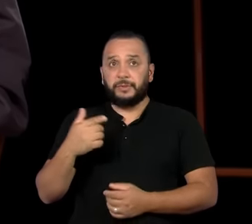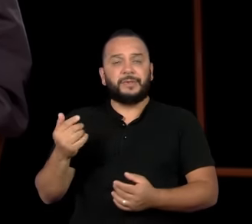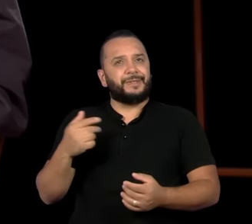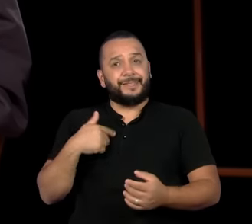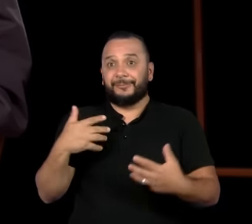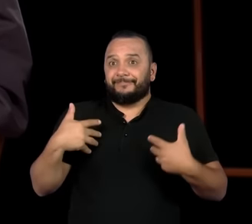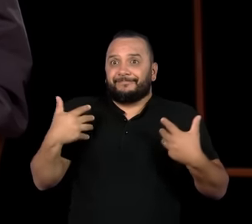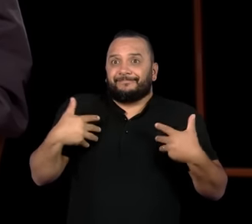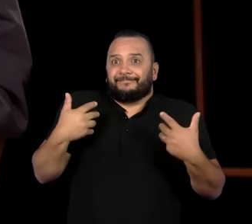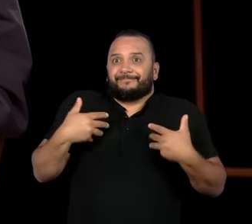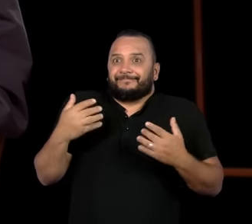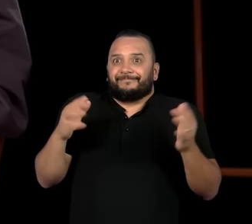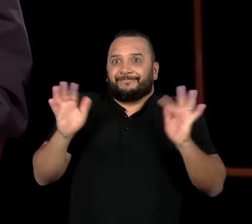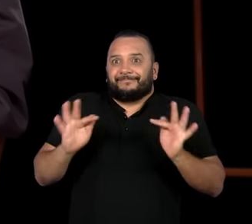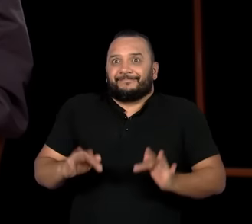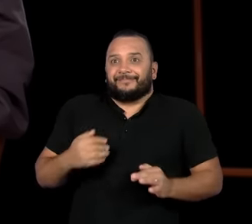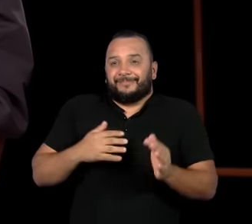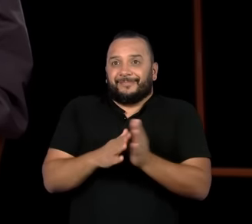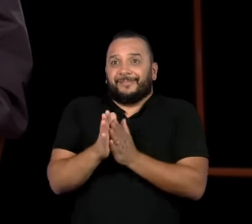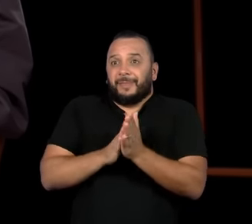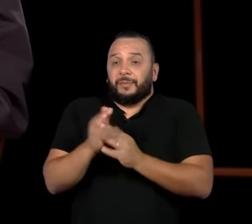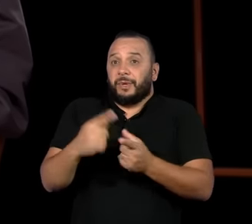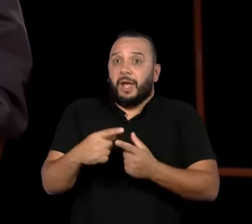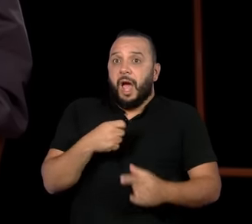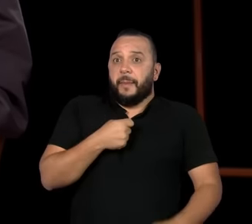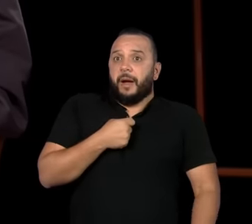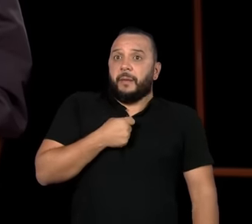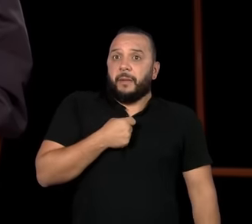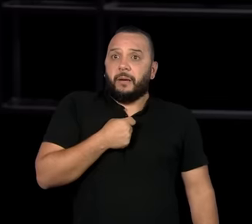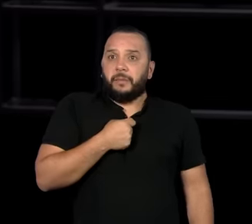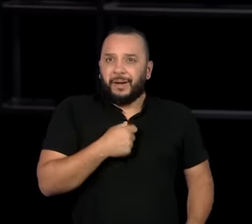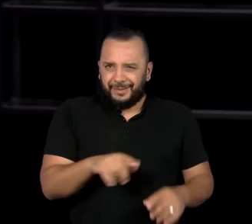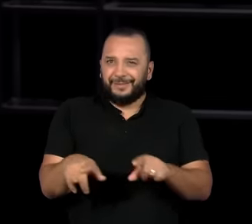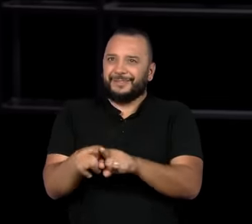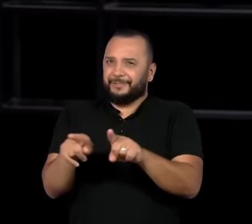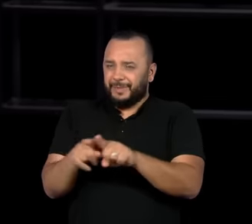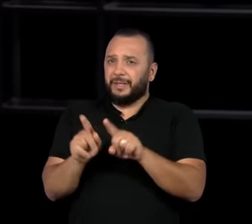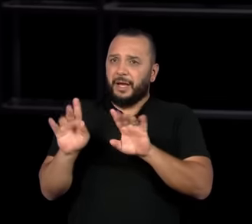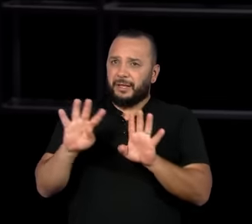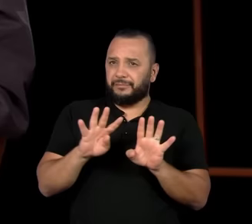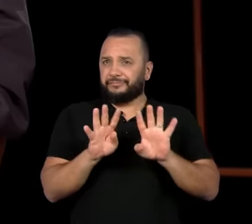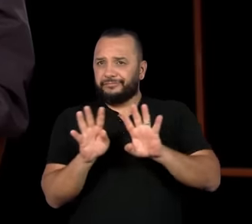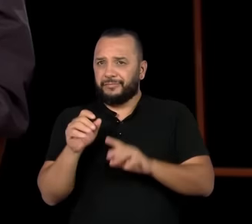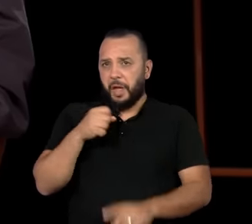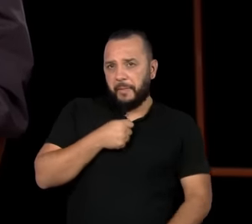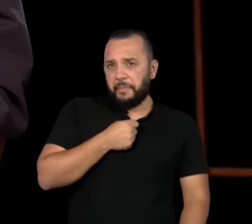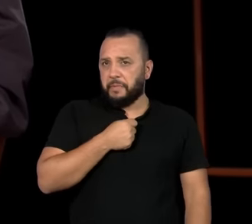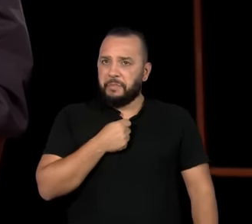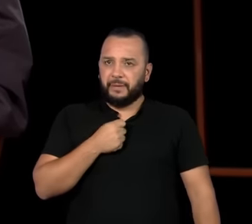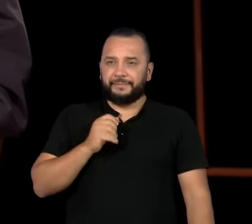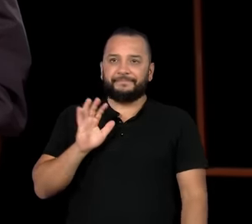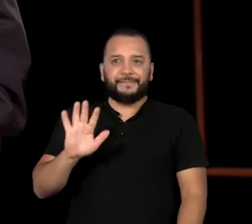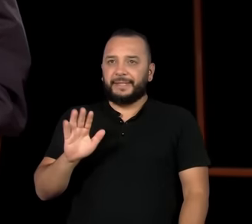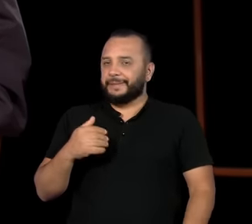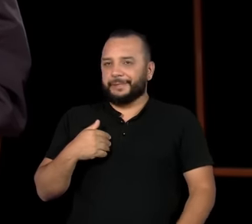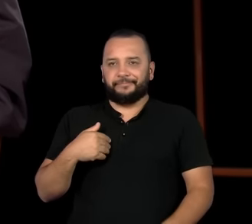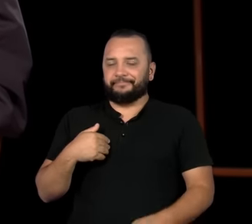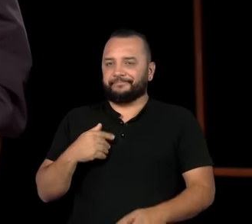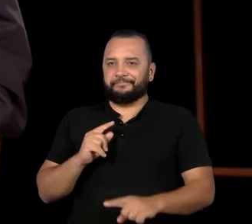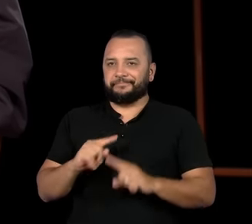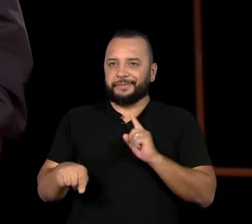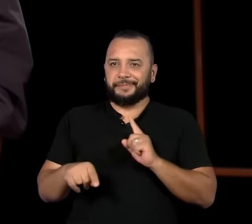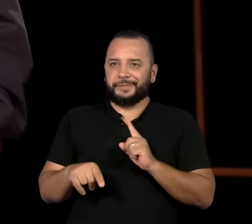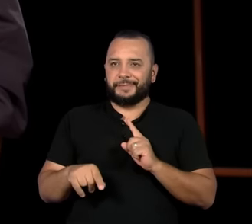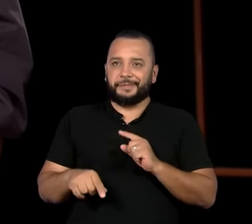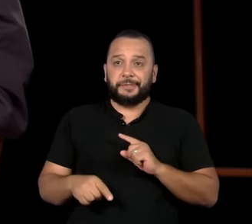fiquei empolgadíssimo, queria ir, porque tinha que cantar também. Tinha parte musical. Não pude ir, porque na época